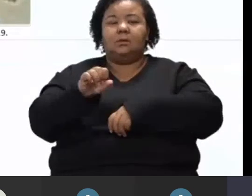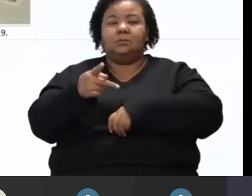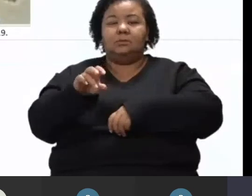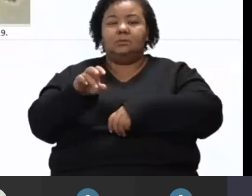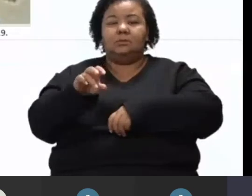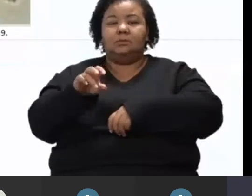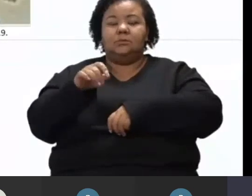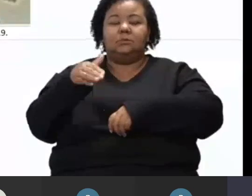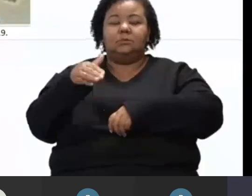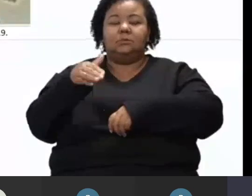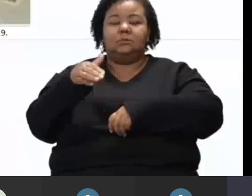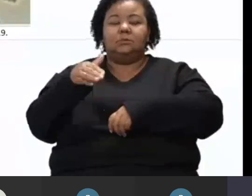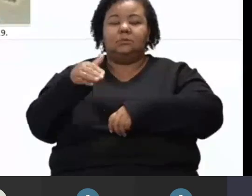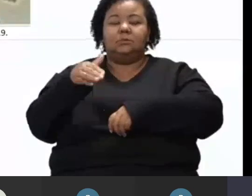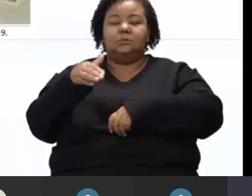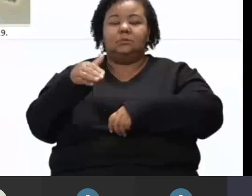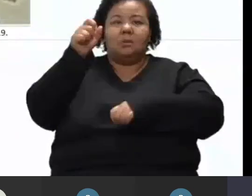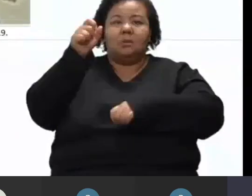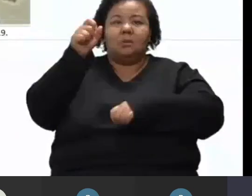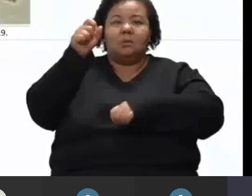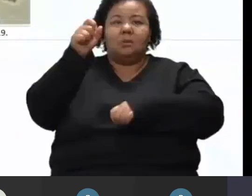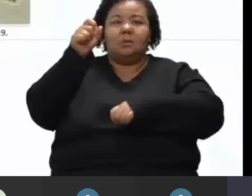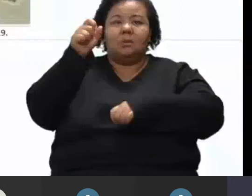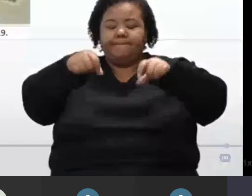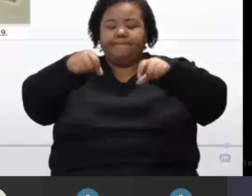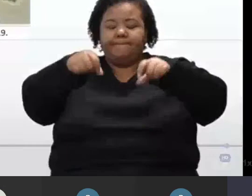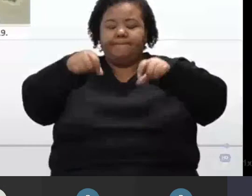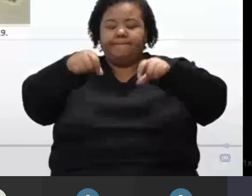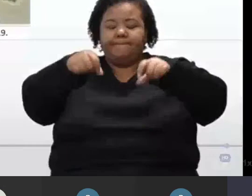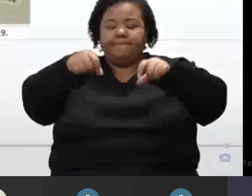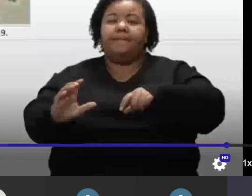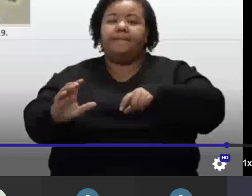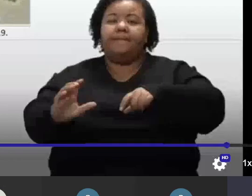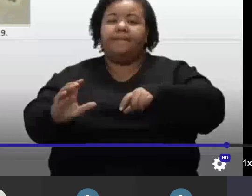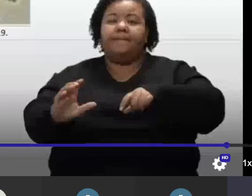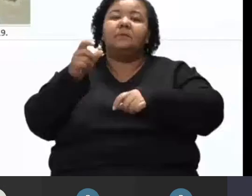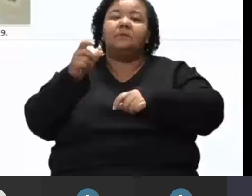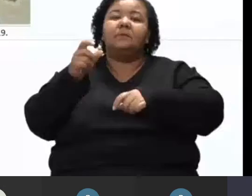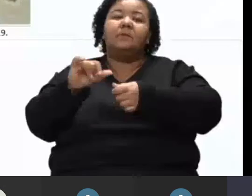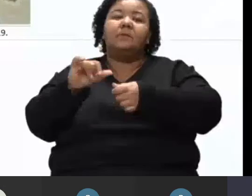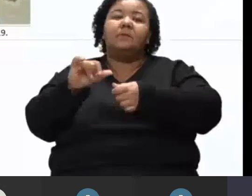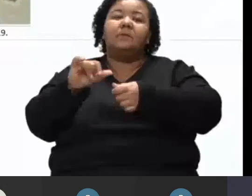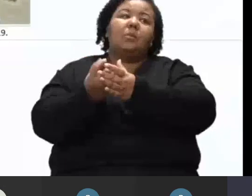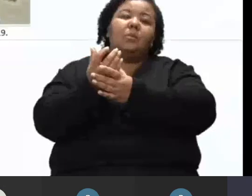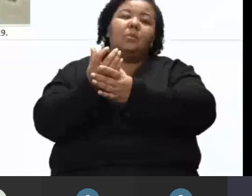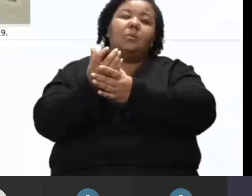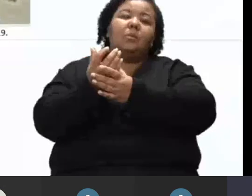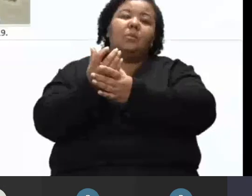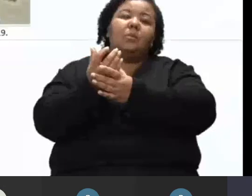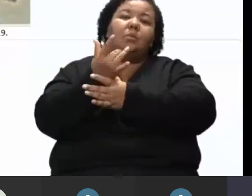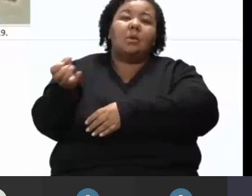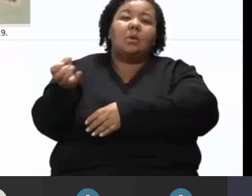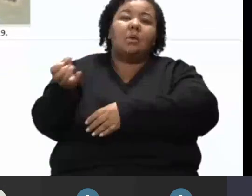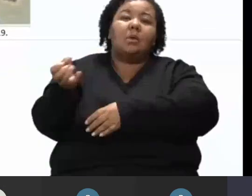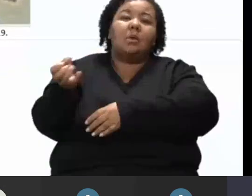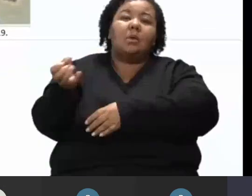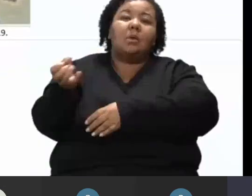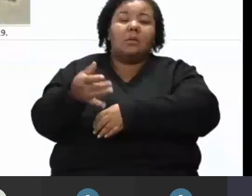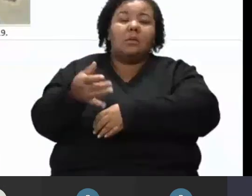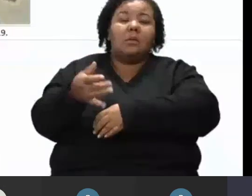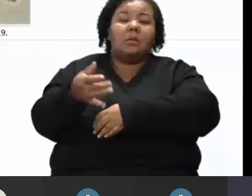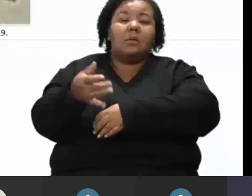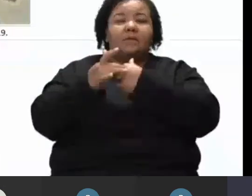onde esses conídeos caem, o que acontece? Eles germinam e dão origem a uma nova célula